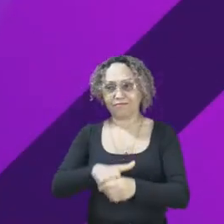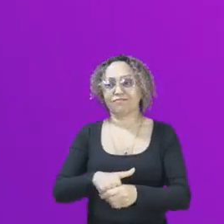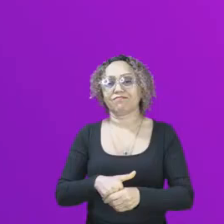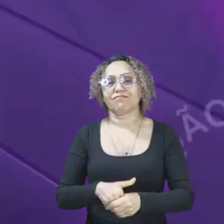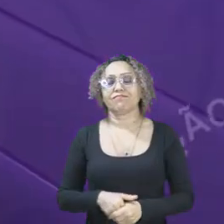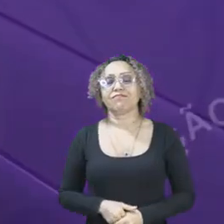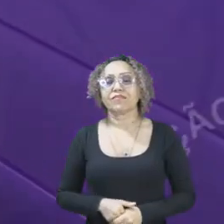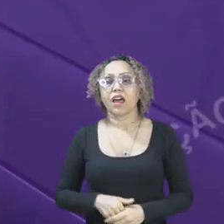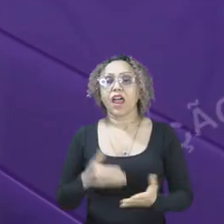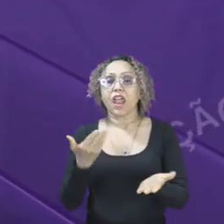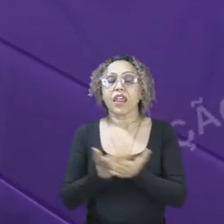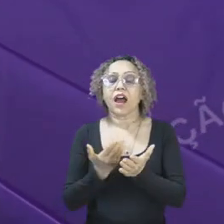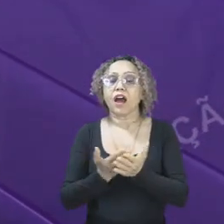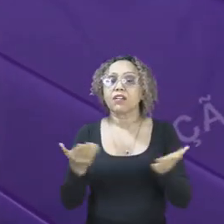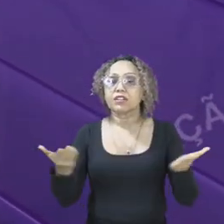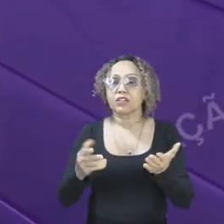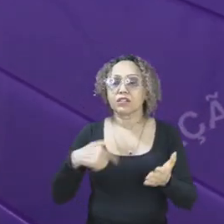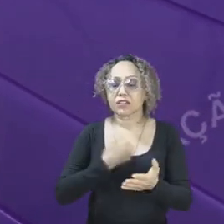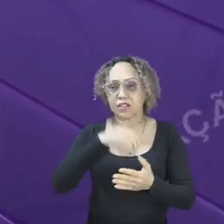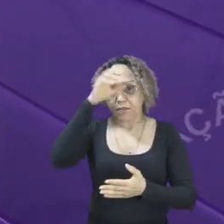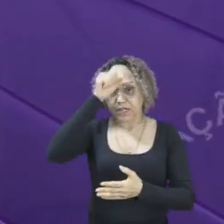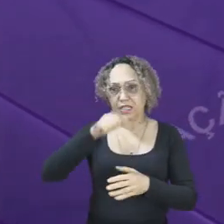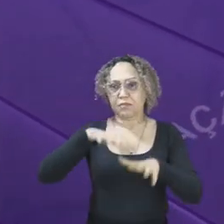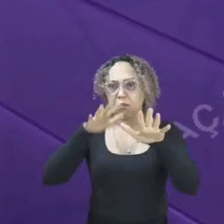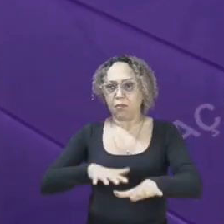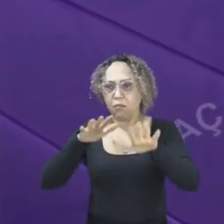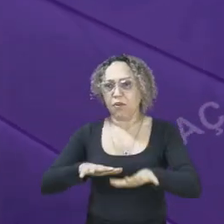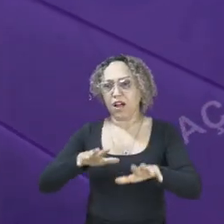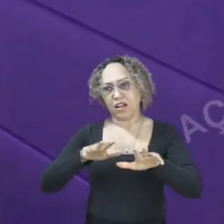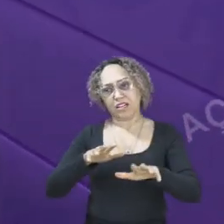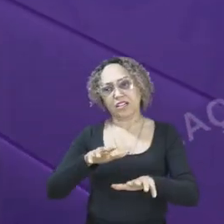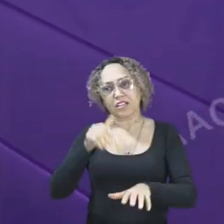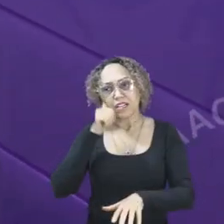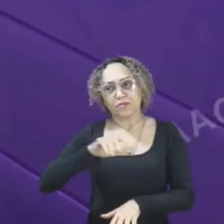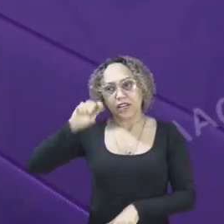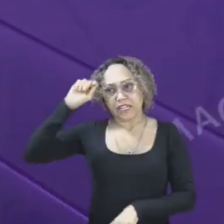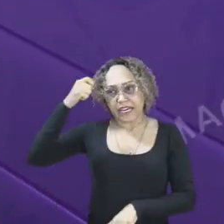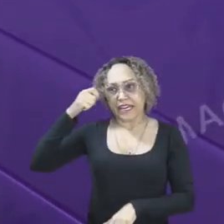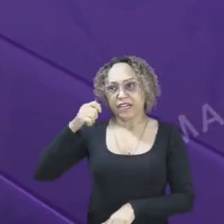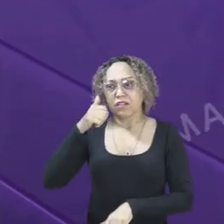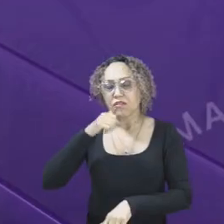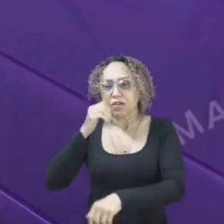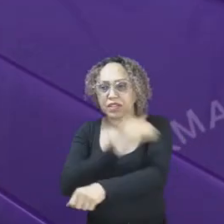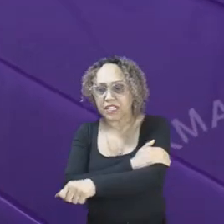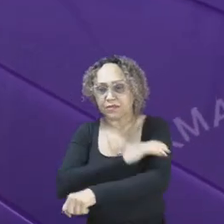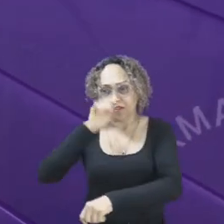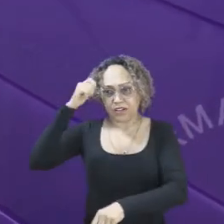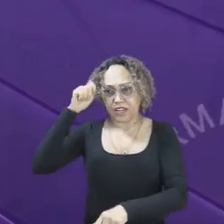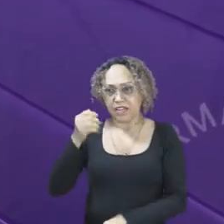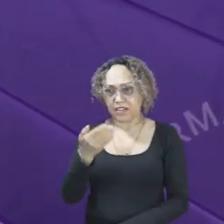Na aula de hoje, aprendemos sobre Marcha das Mulheres Negras, Feminismo Negro, com Giane Elisa,